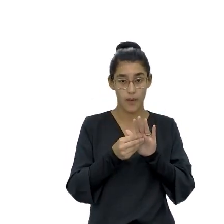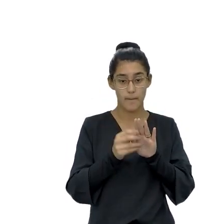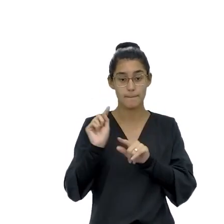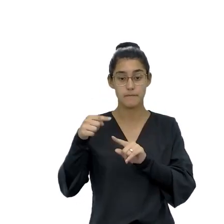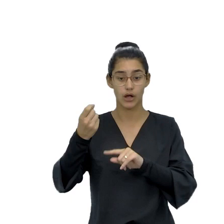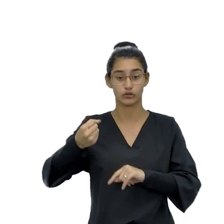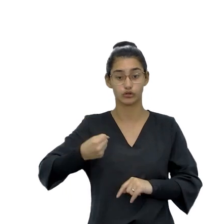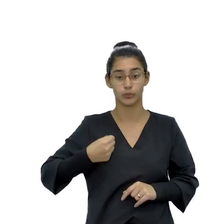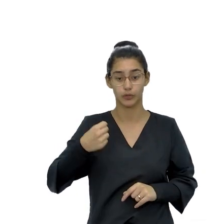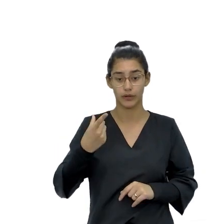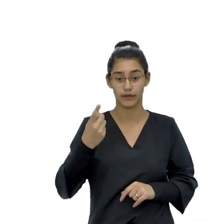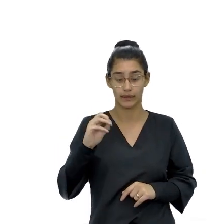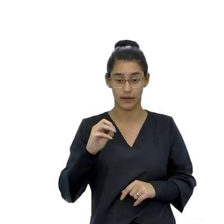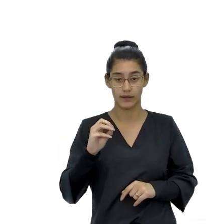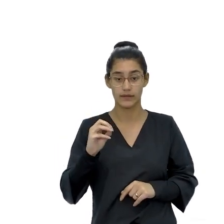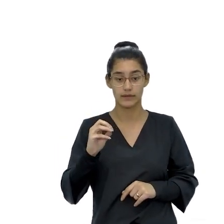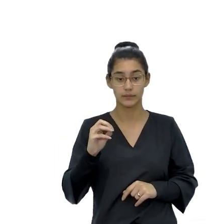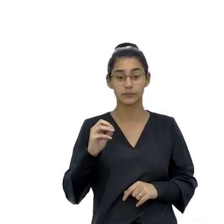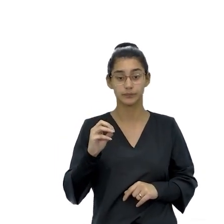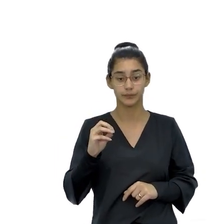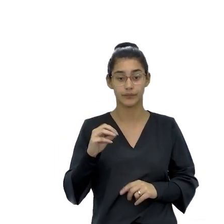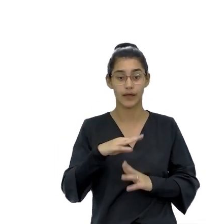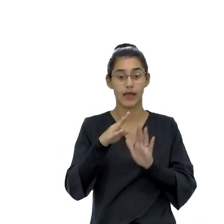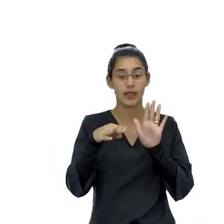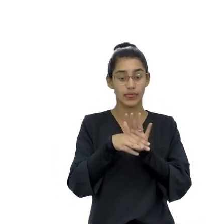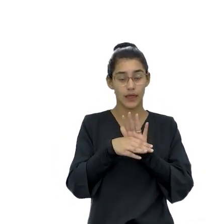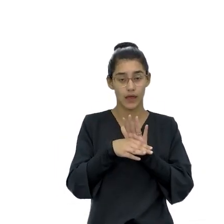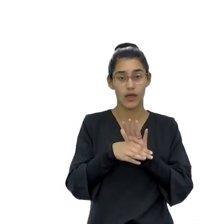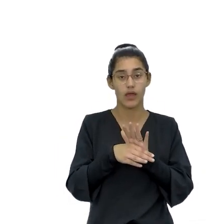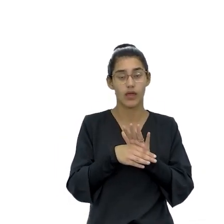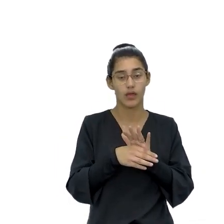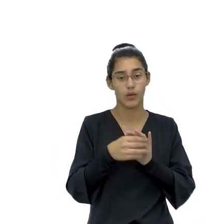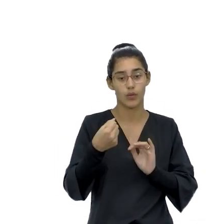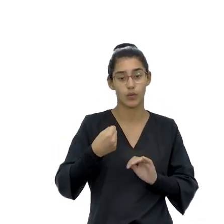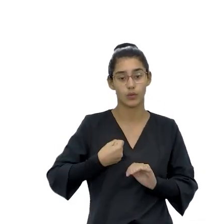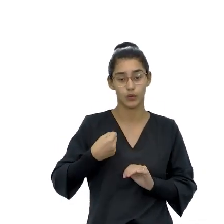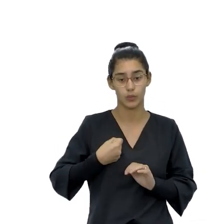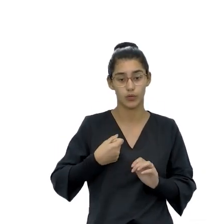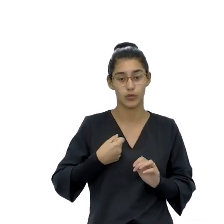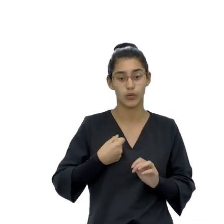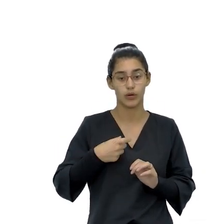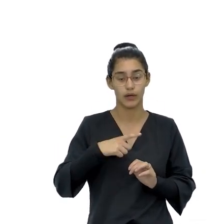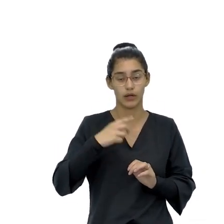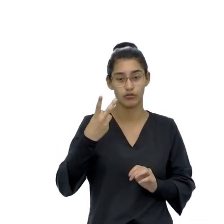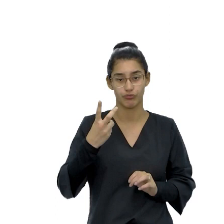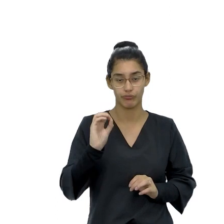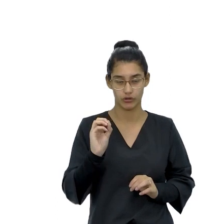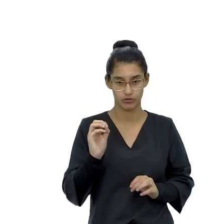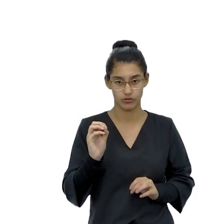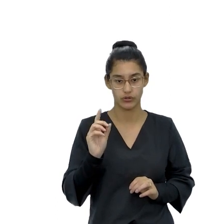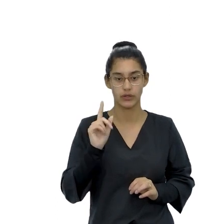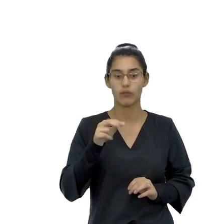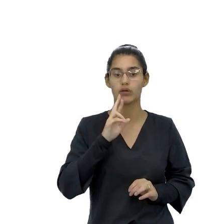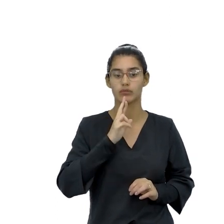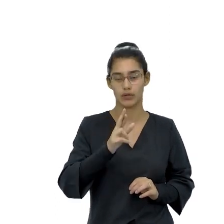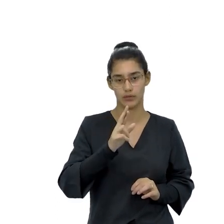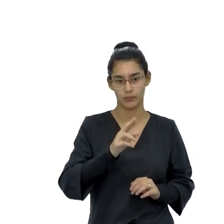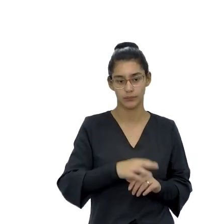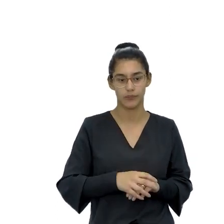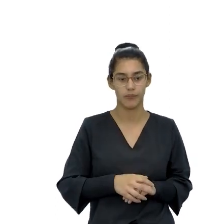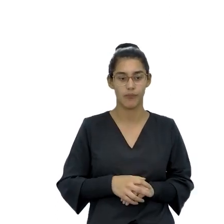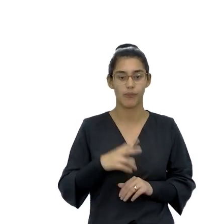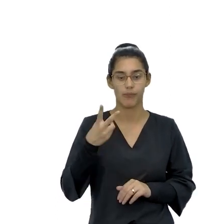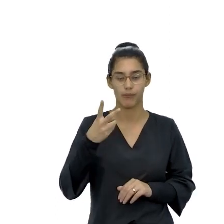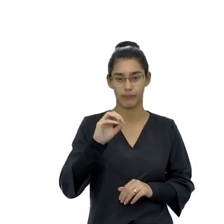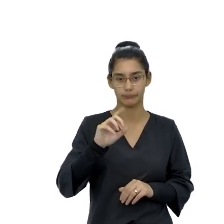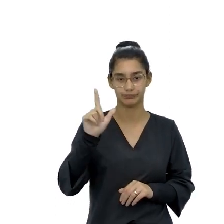próximo número 10 aqui embaixo, até ele chegar, então, ao quociente de 20, que é o resultado, então. Com